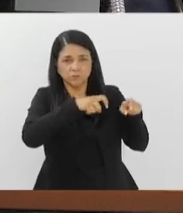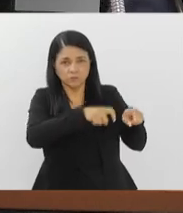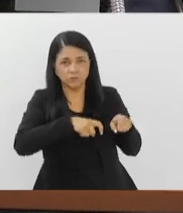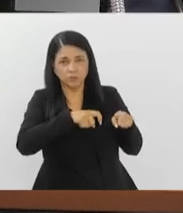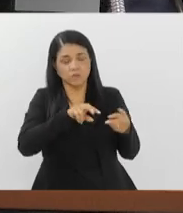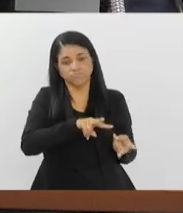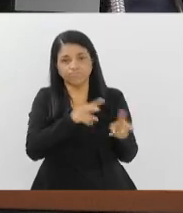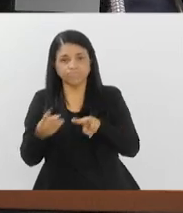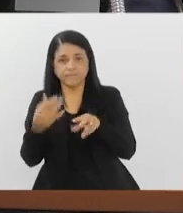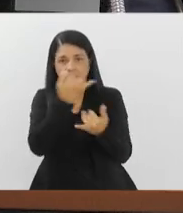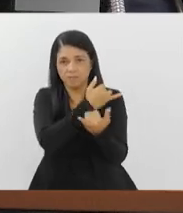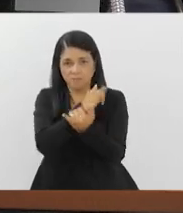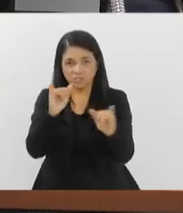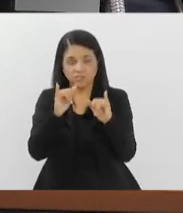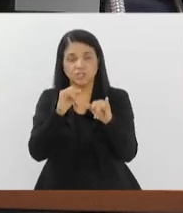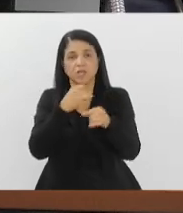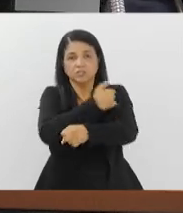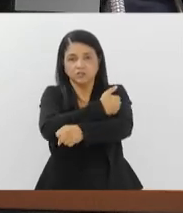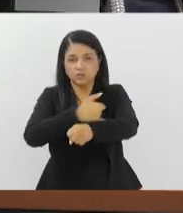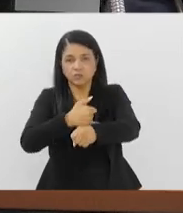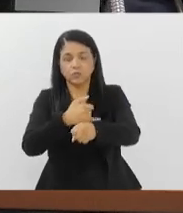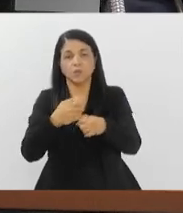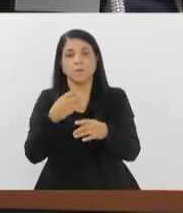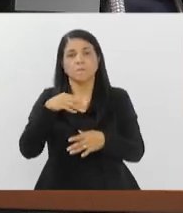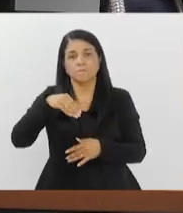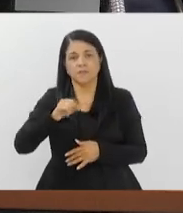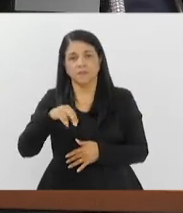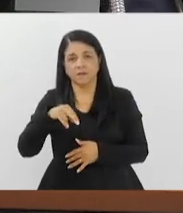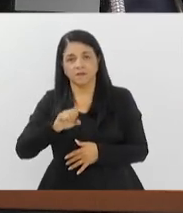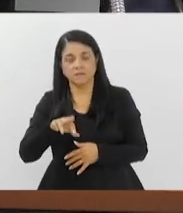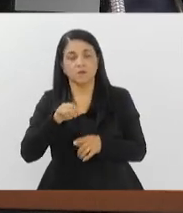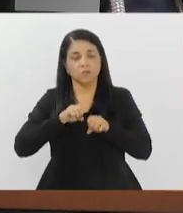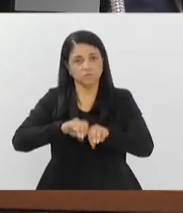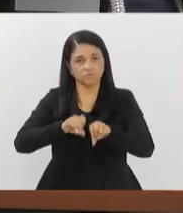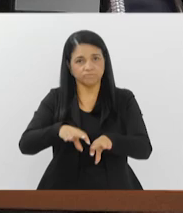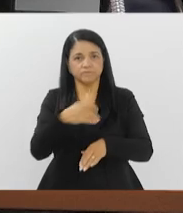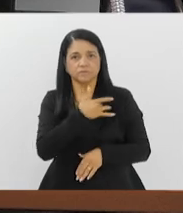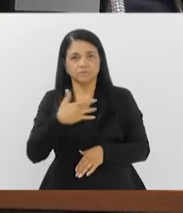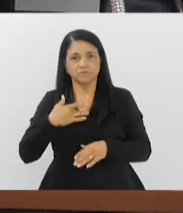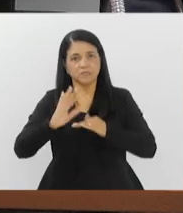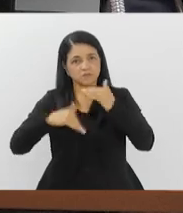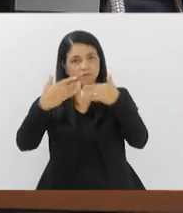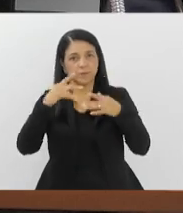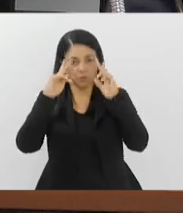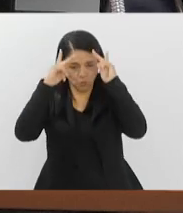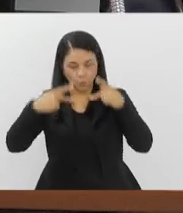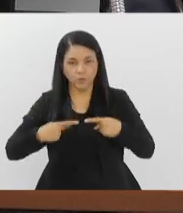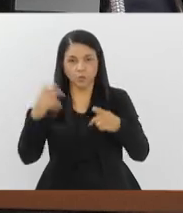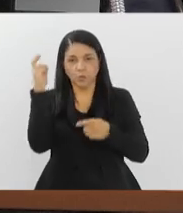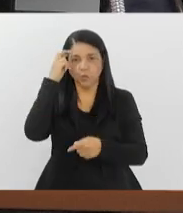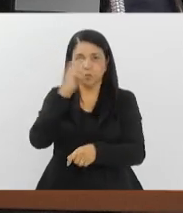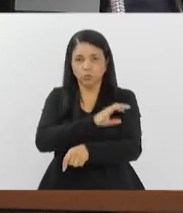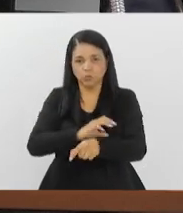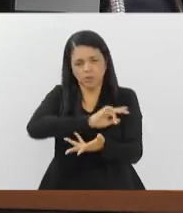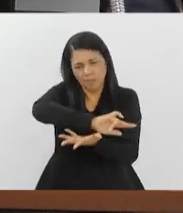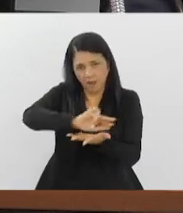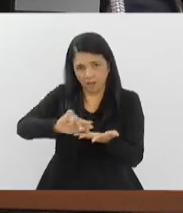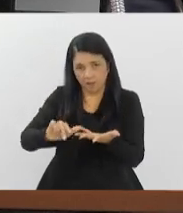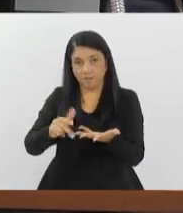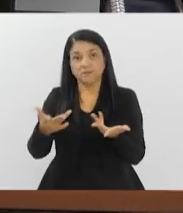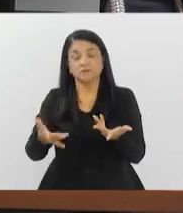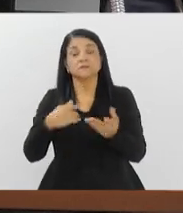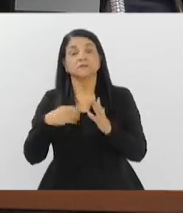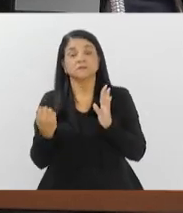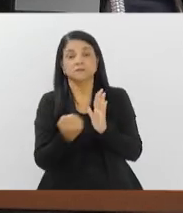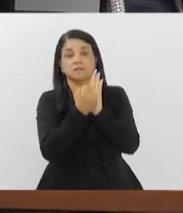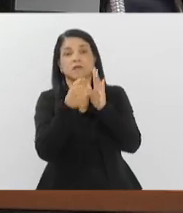transição energética, infraestrutura, mineração, saúde, educação, desenvolvimento humano, cultura e por aí vai. Destaco